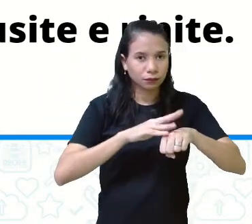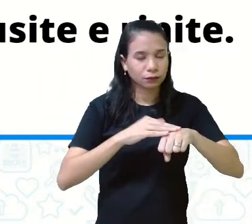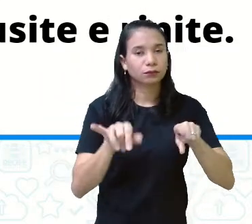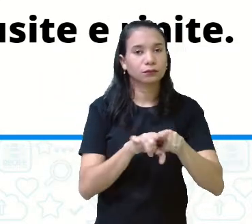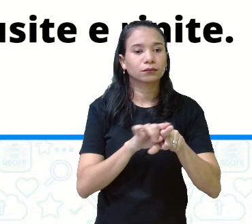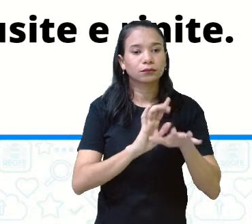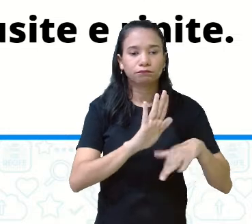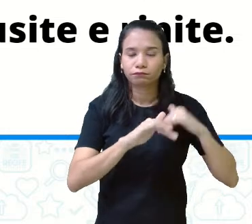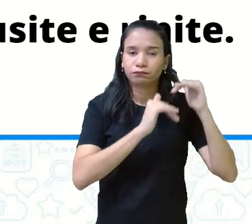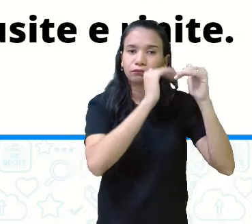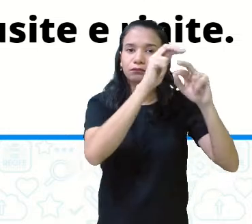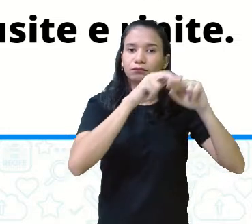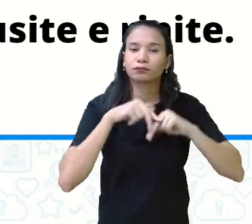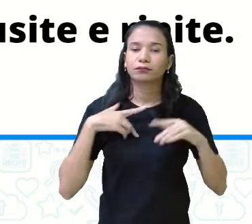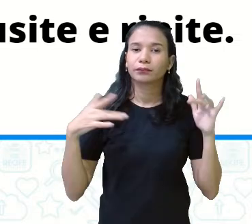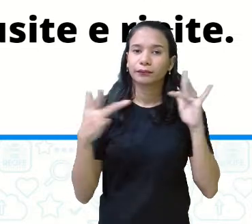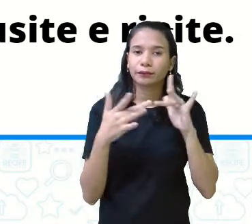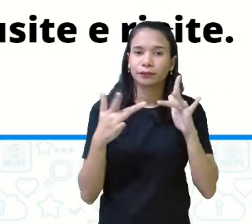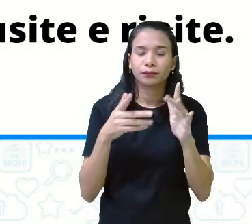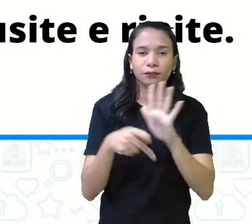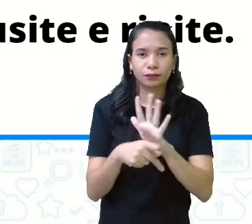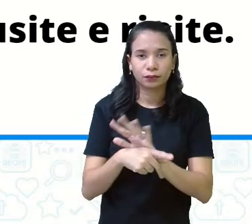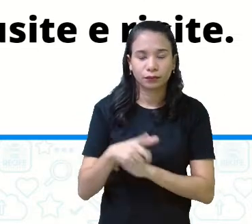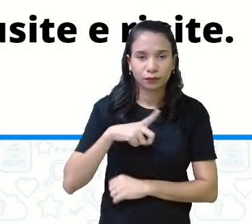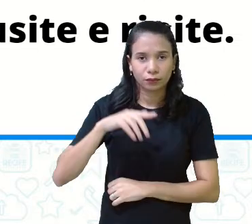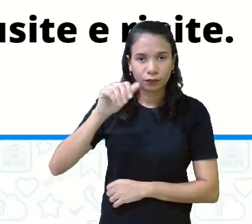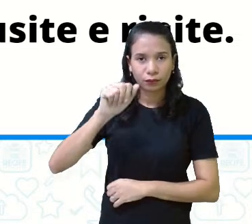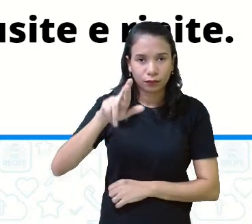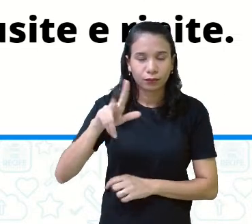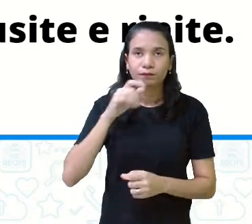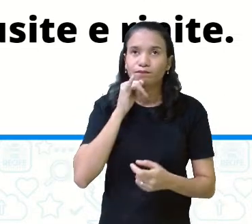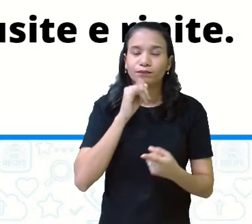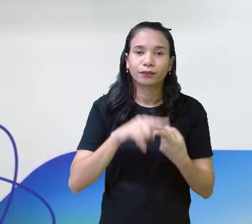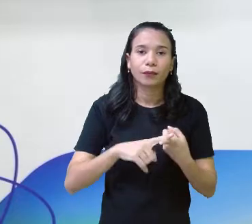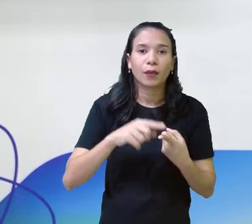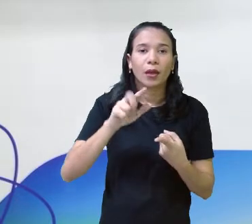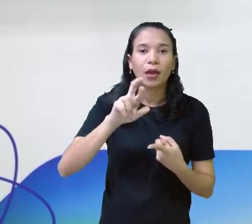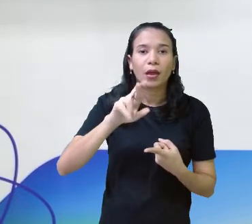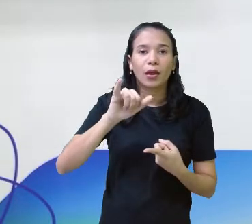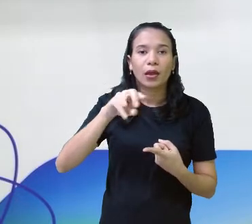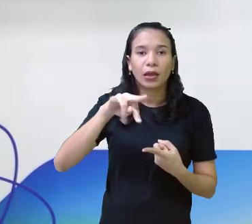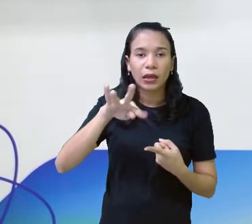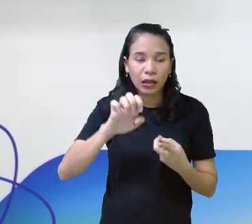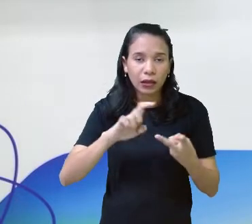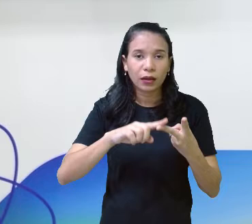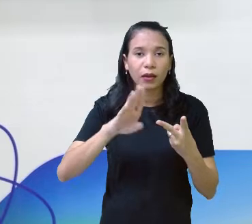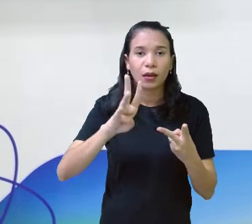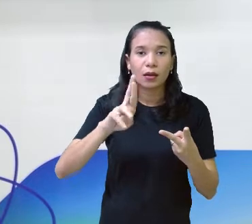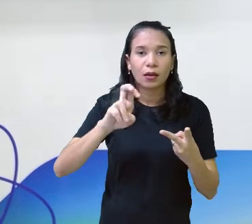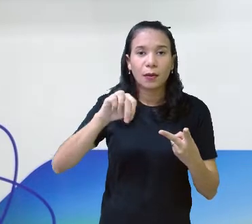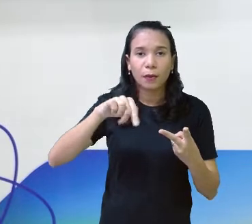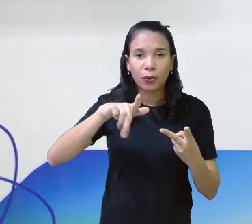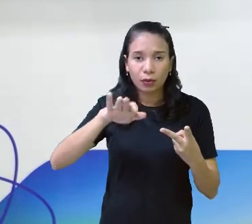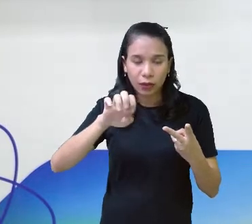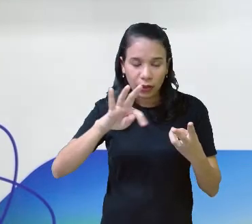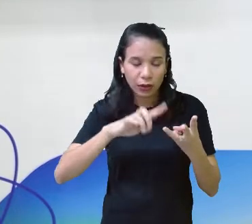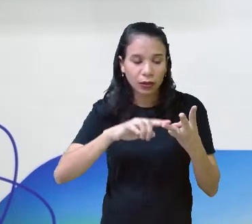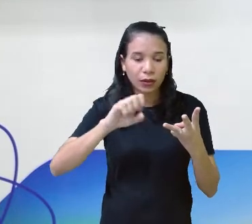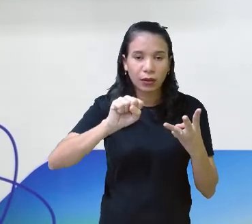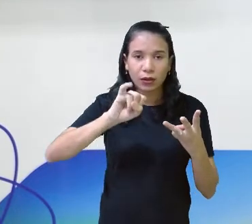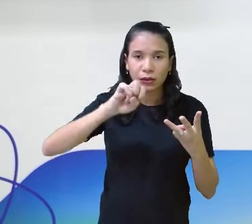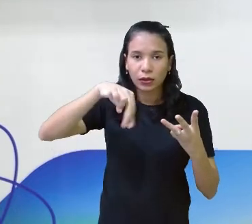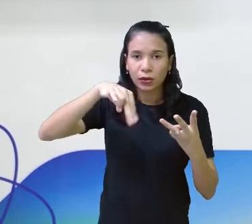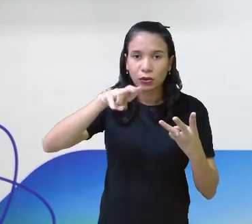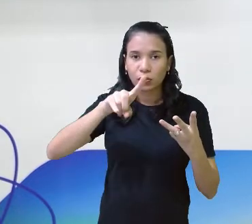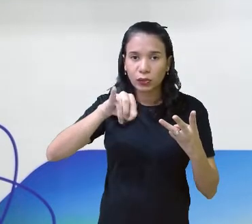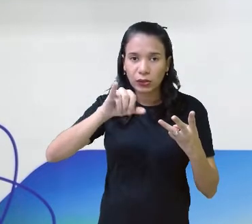ser desenvolvidas pelo contato direto com esses gases, como bronquite, sinusite, rinite. Então, veja, faz mal para a natureza, faz mal para a